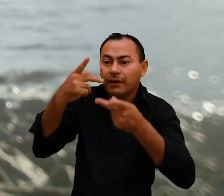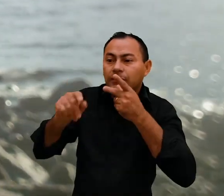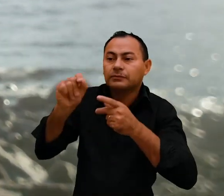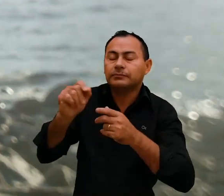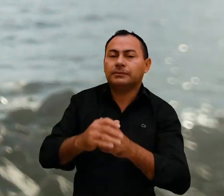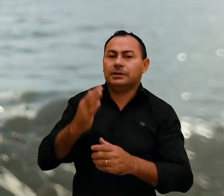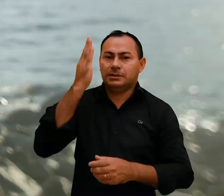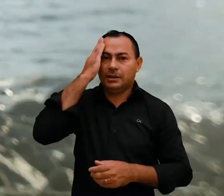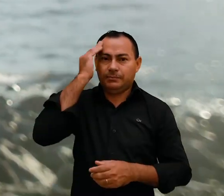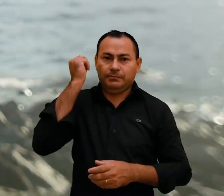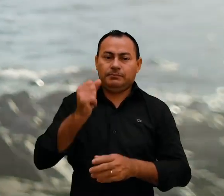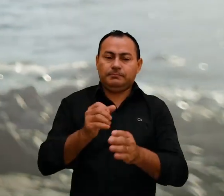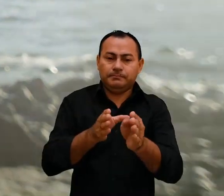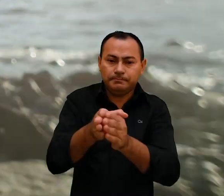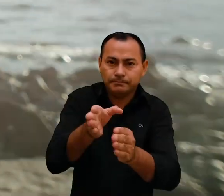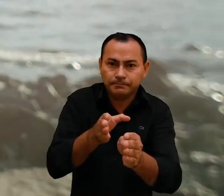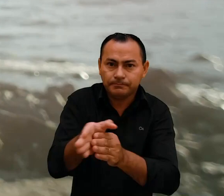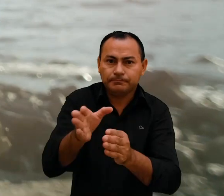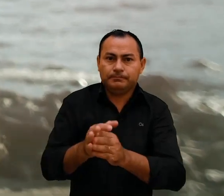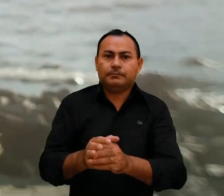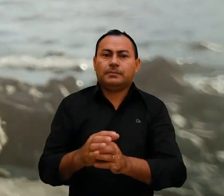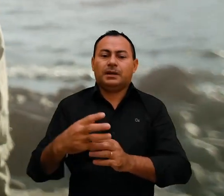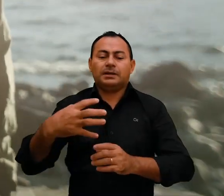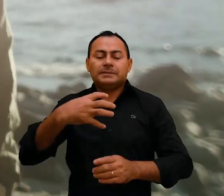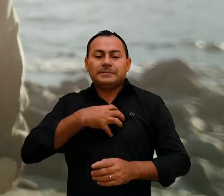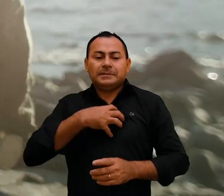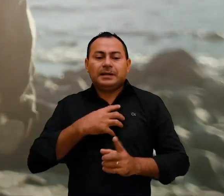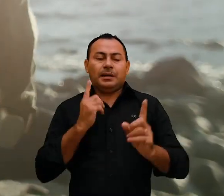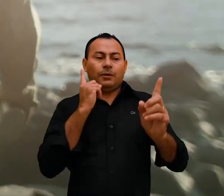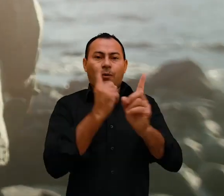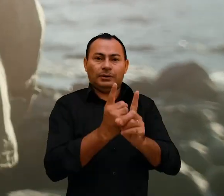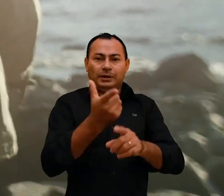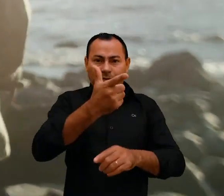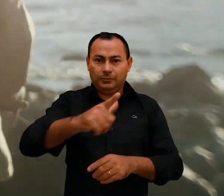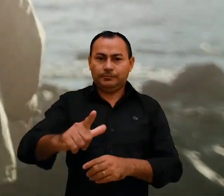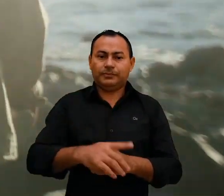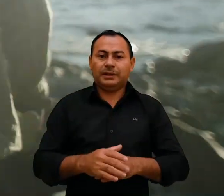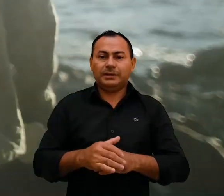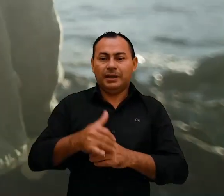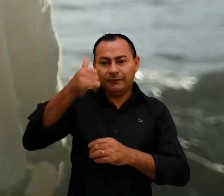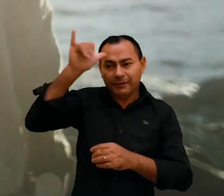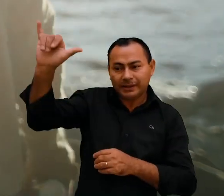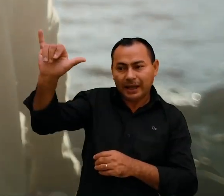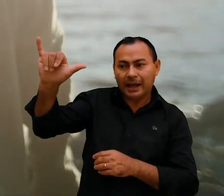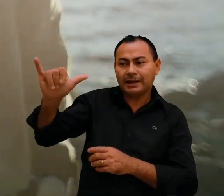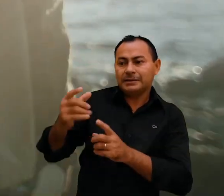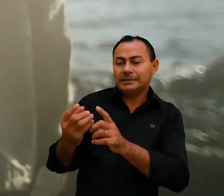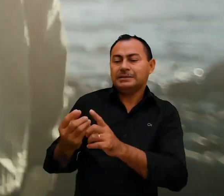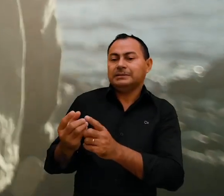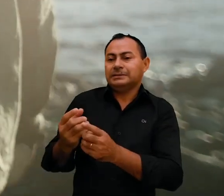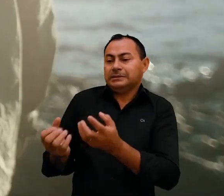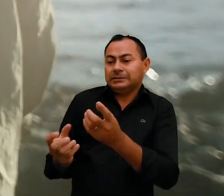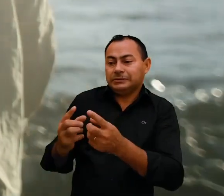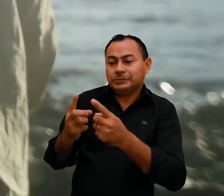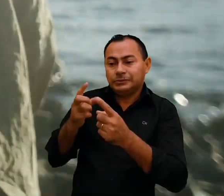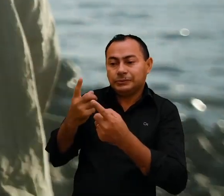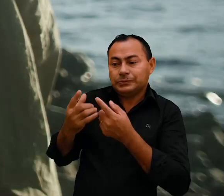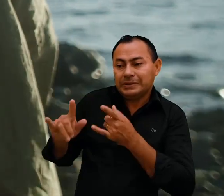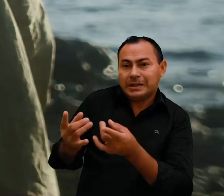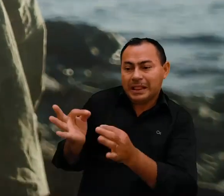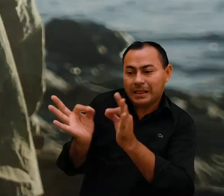está prejudicando você ele saber aconselhar o a se reencontrar e sair da Armadilha do Diabo